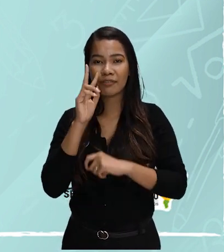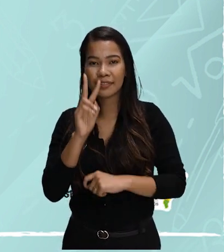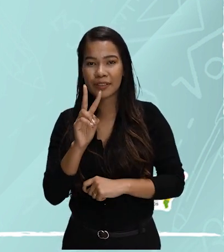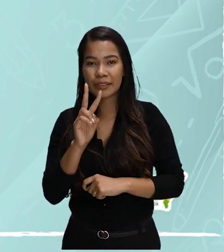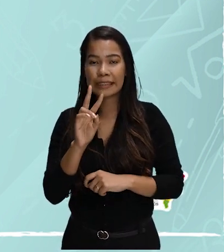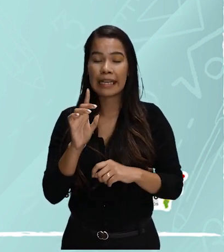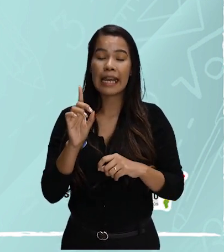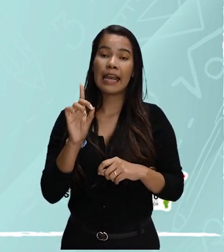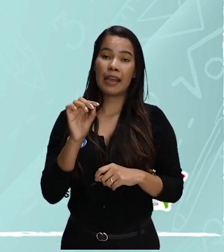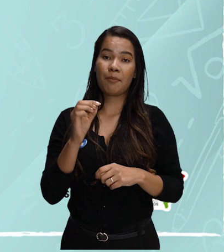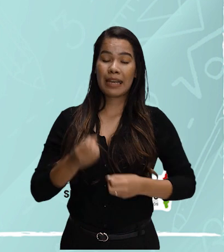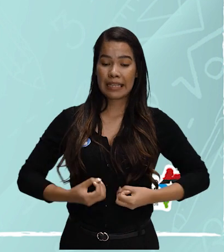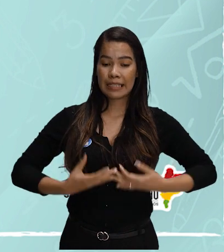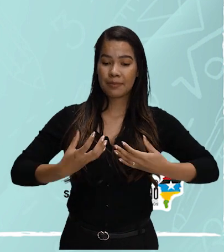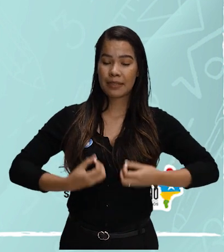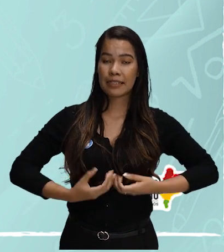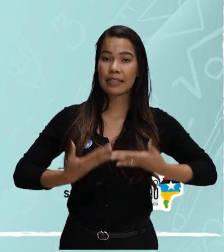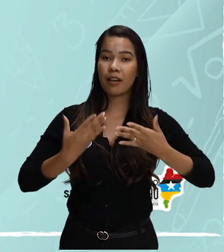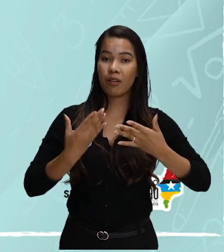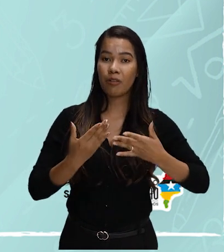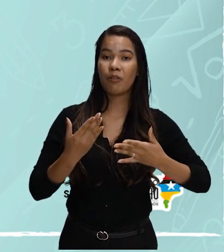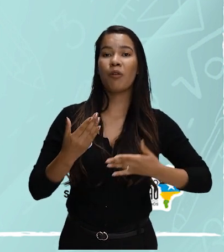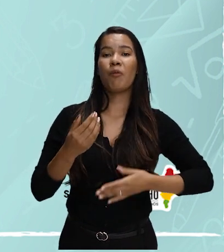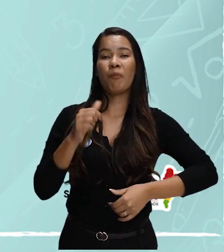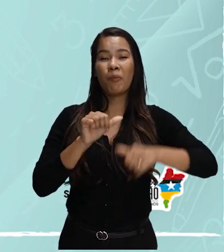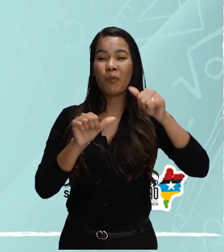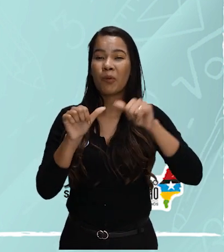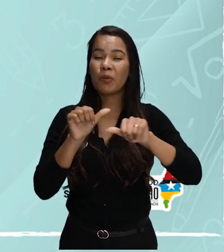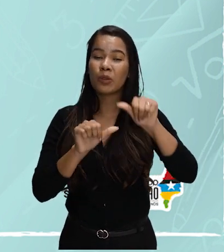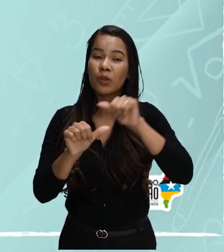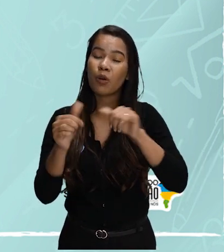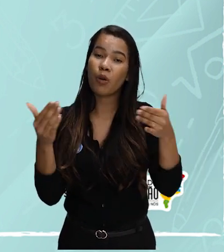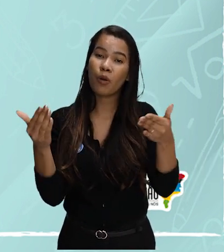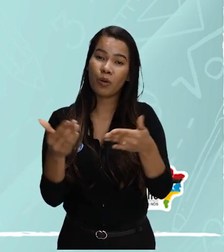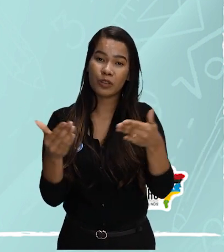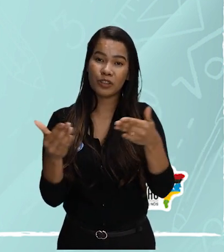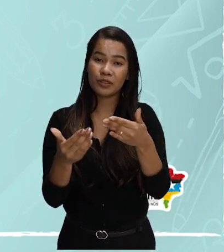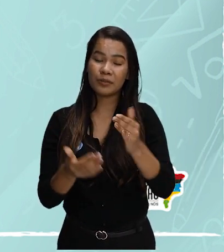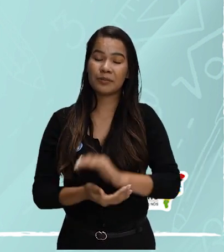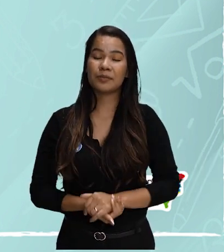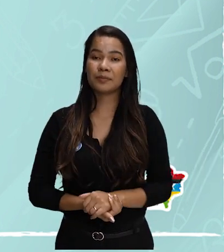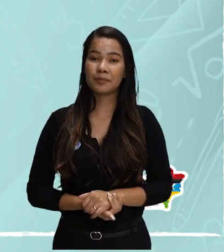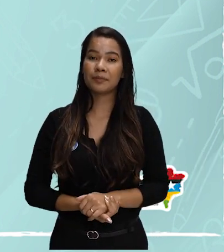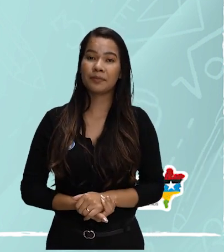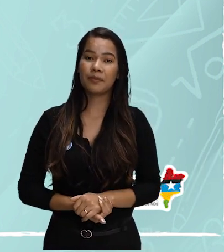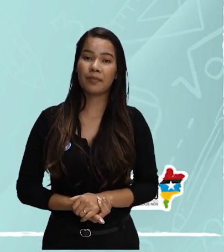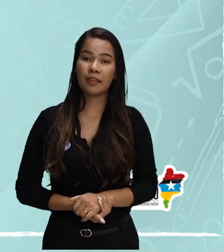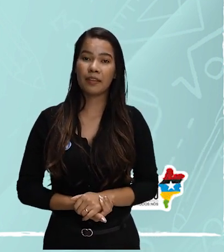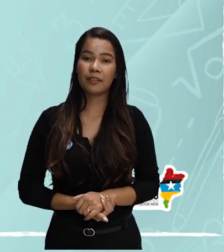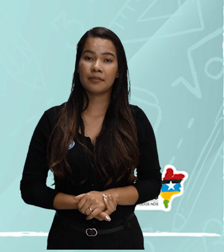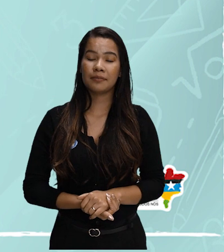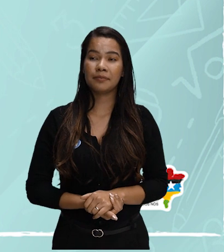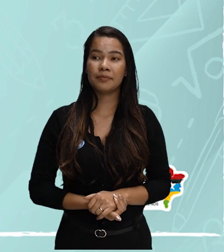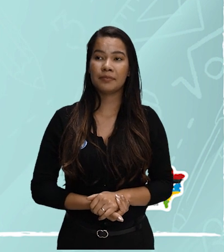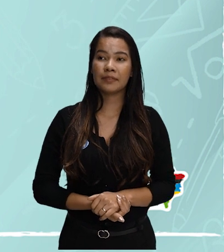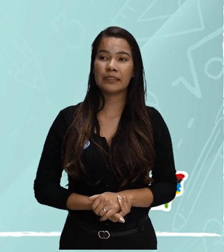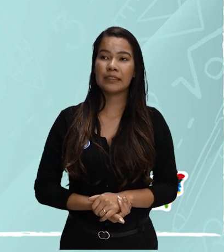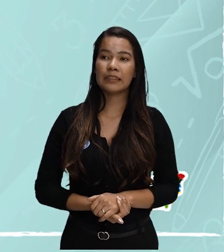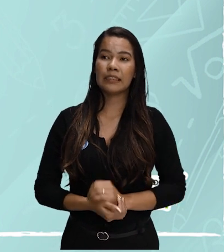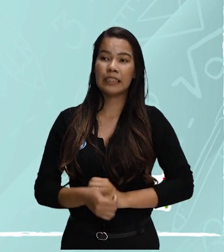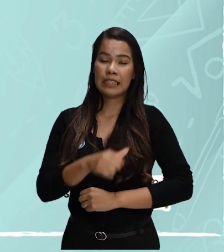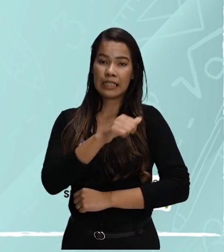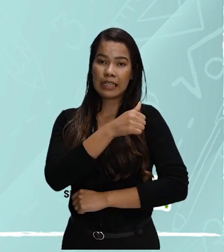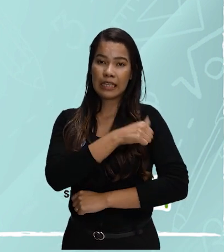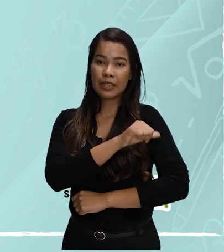forma, uma expressão bem um pouco fora da nossa época de hoje. As mais lindas modinhas do meu Rio. Aqui, Rio está com